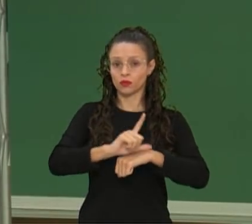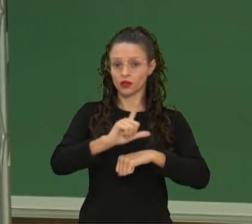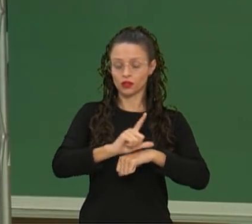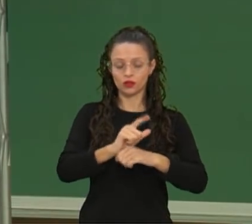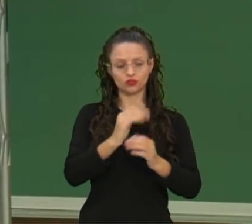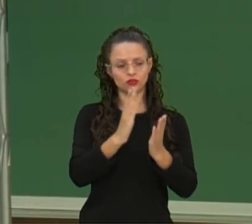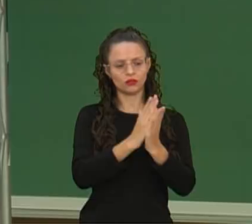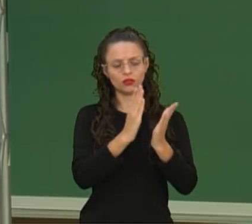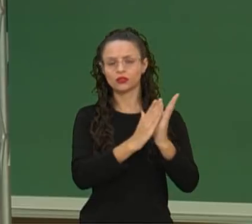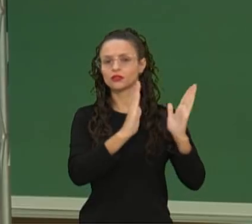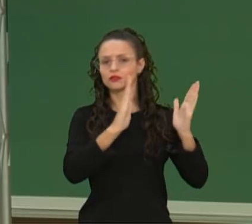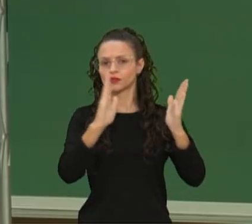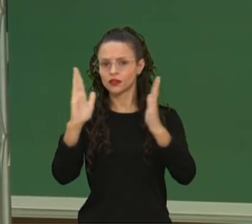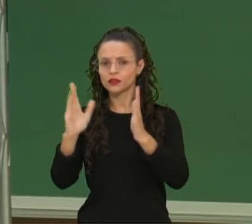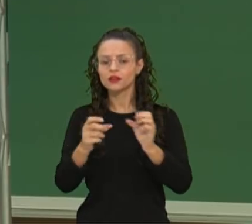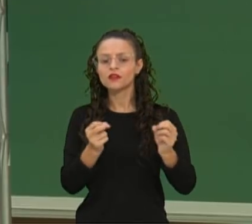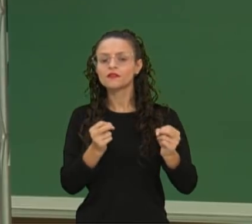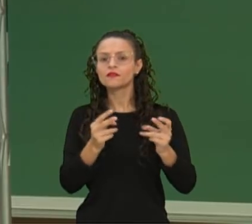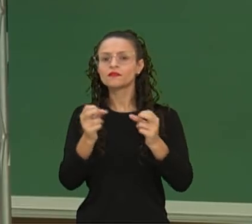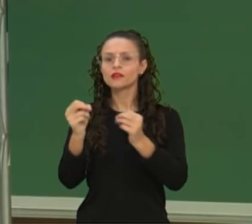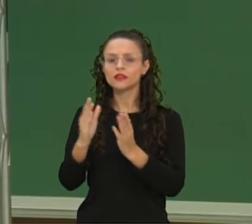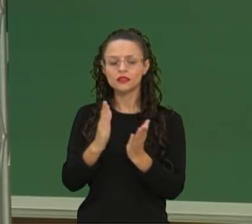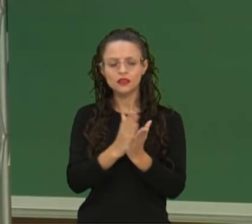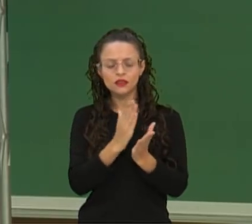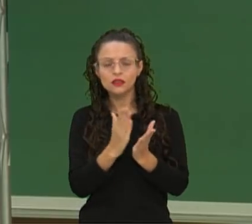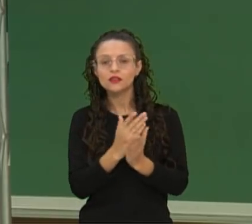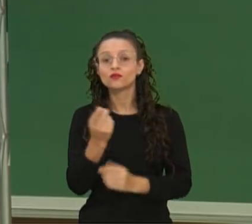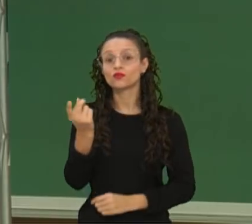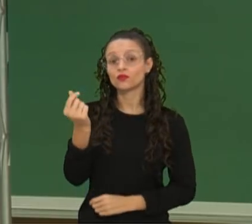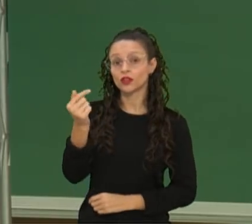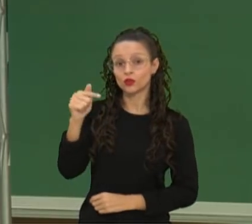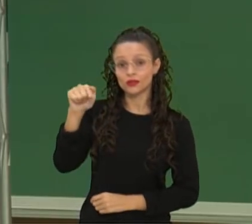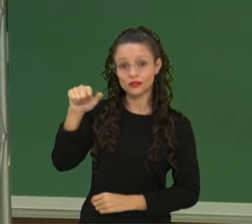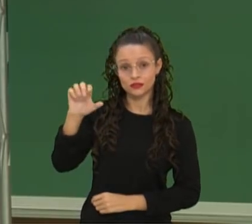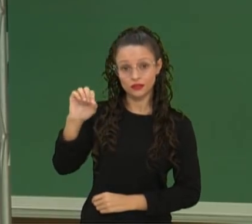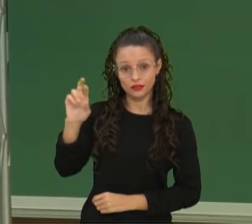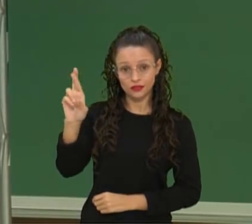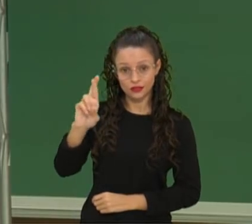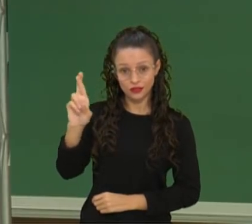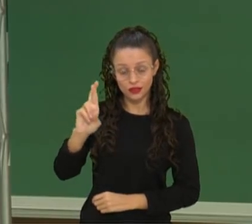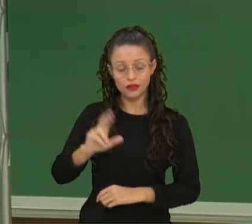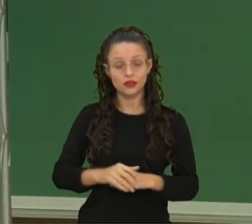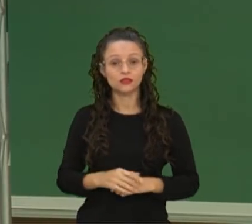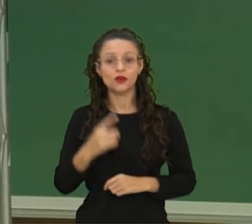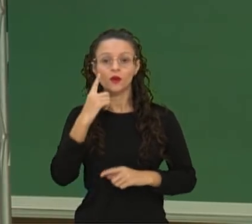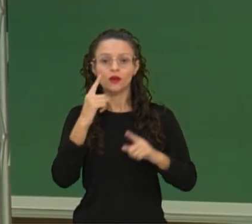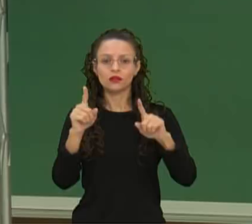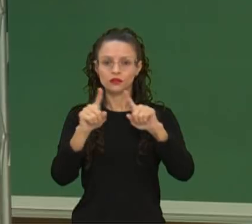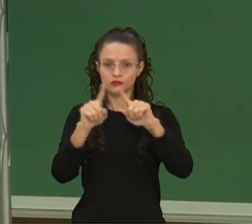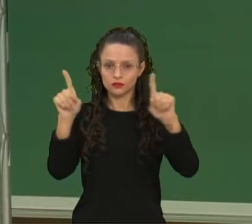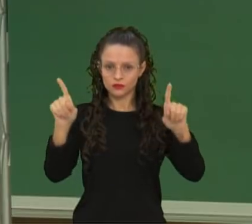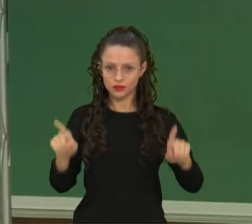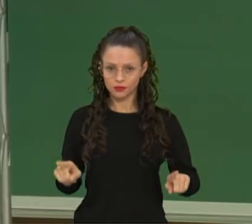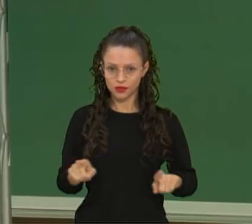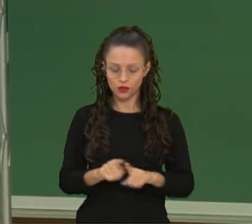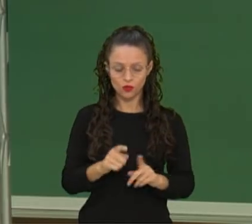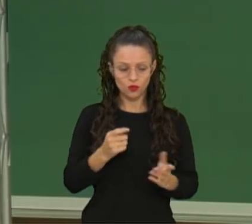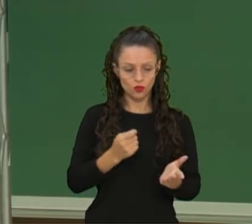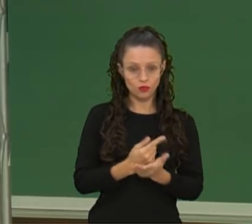aí livros didáticos a um preço de R$ 70 cada livro, certo? E aí eu tenho uma tabelinha aqui. Se eu compro um